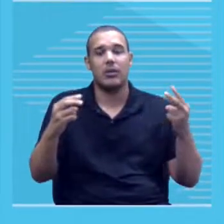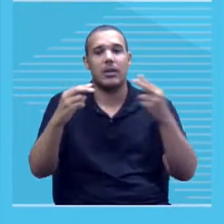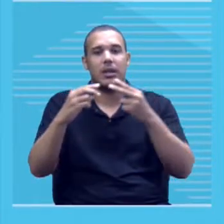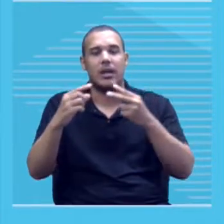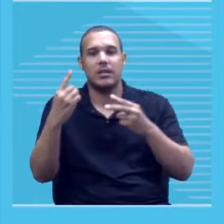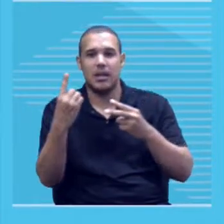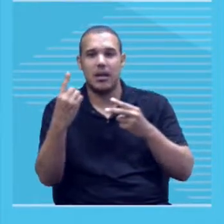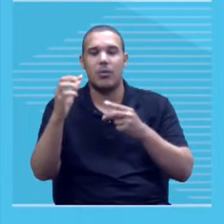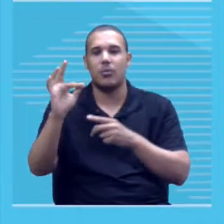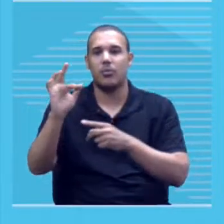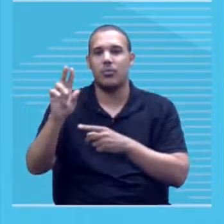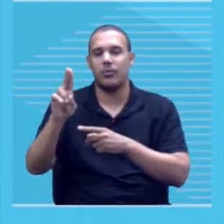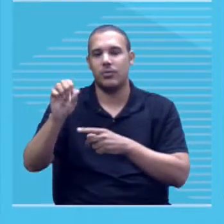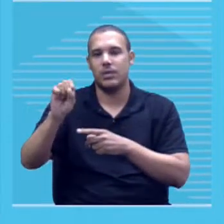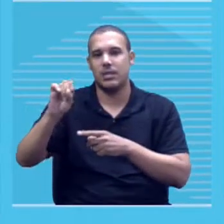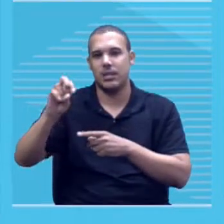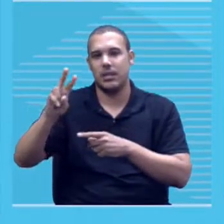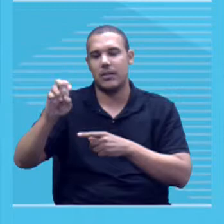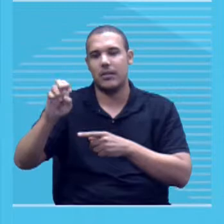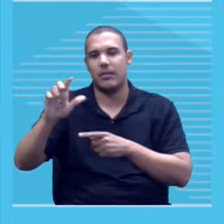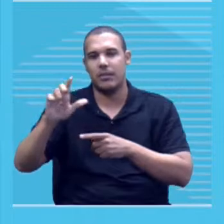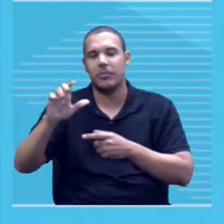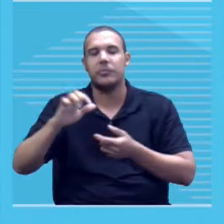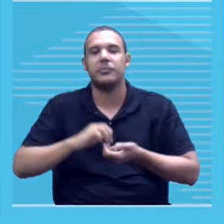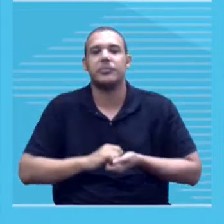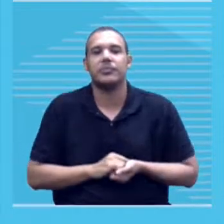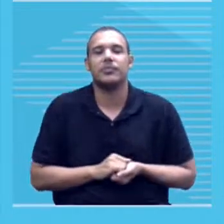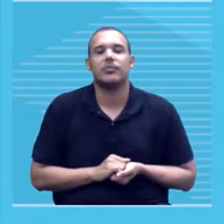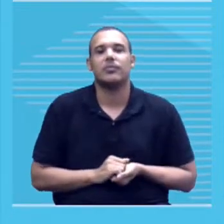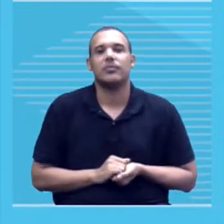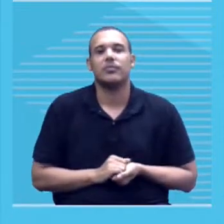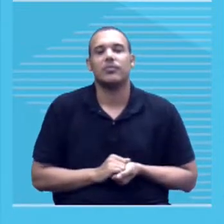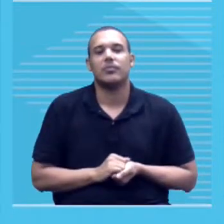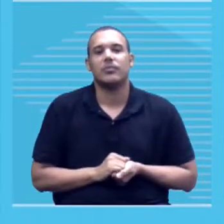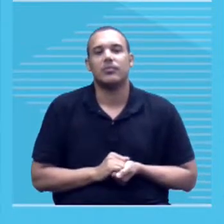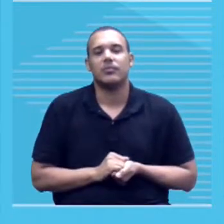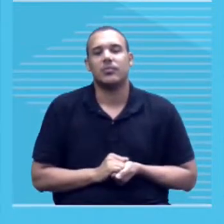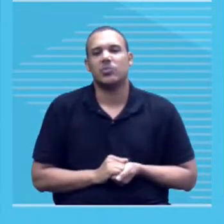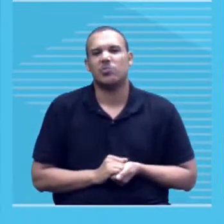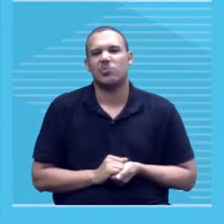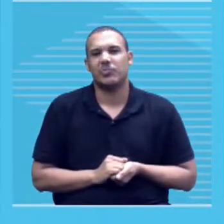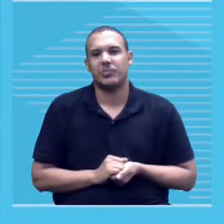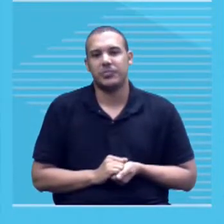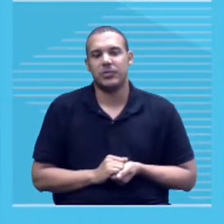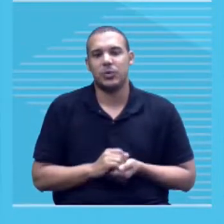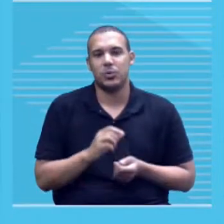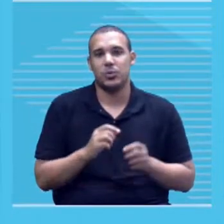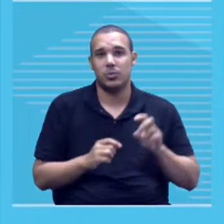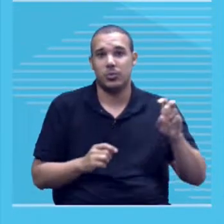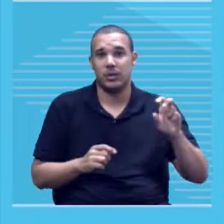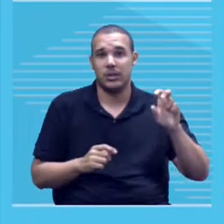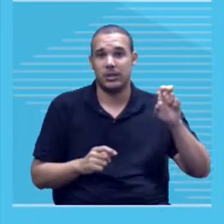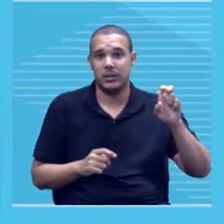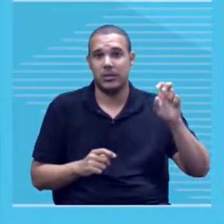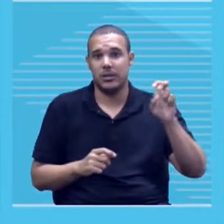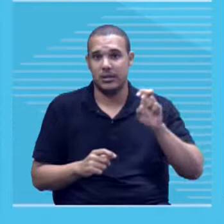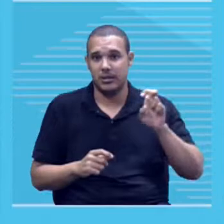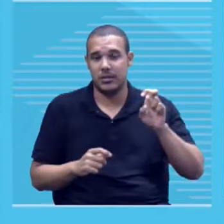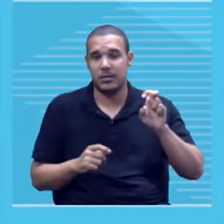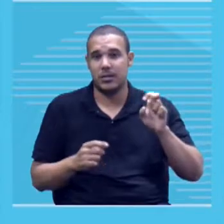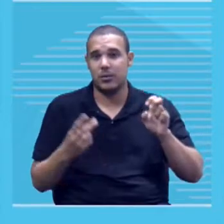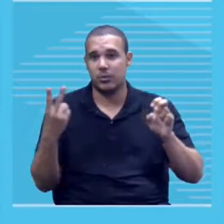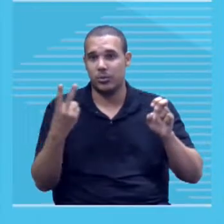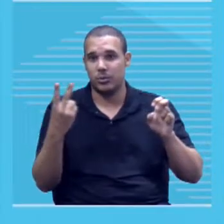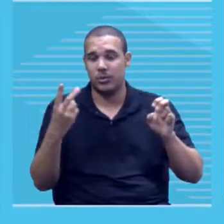agora estão ligados a apenas um fusível. Se um farol tem 55, dois